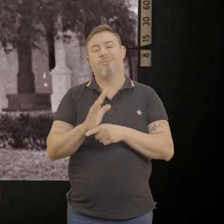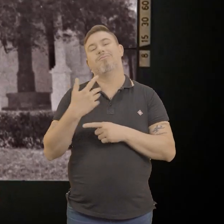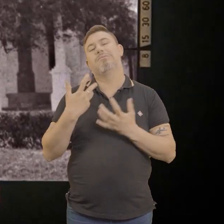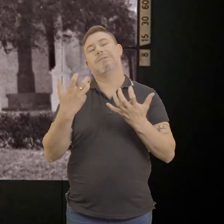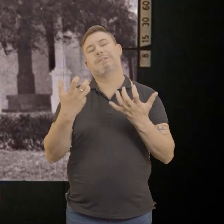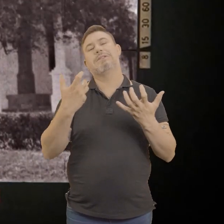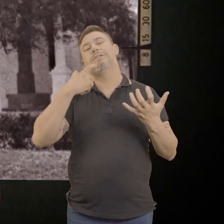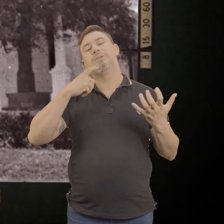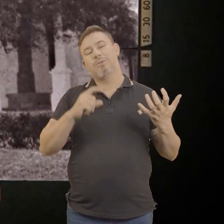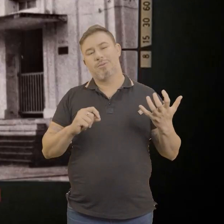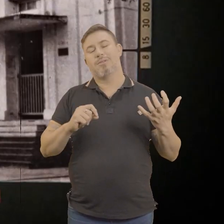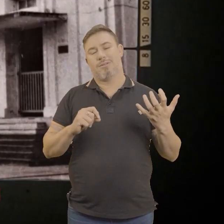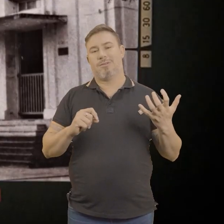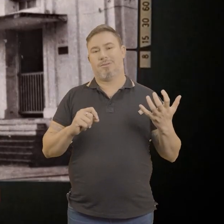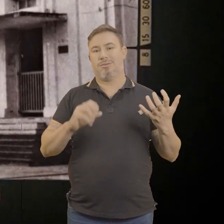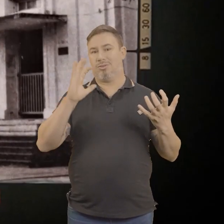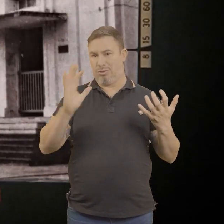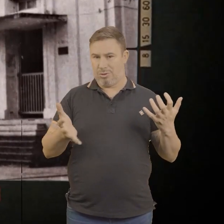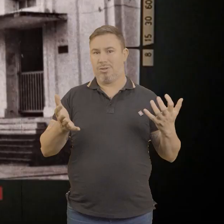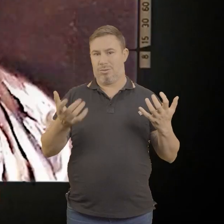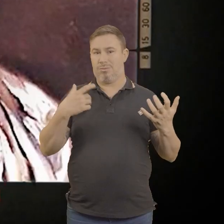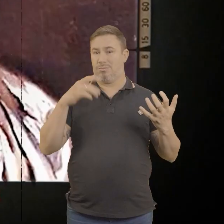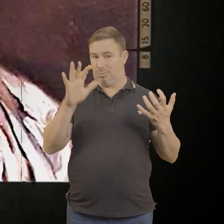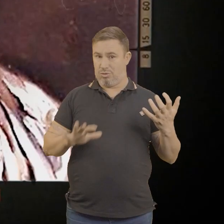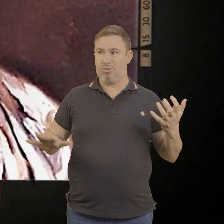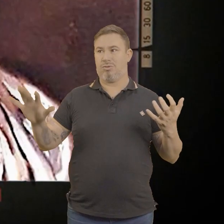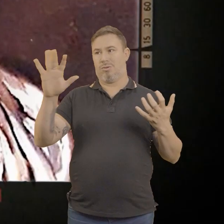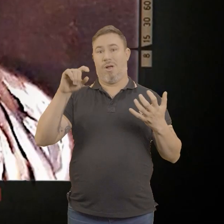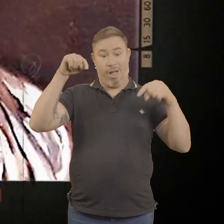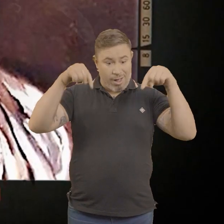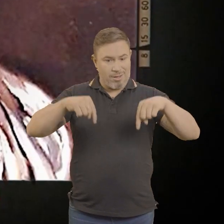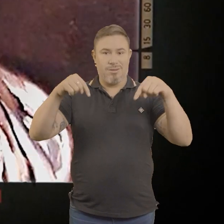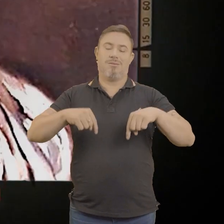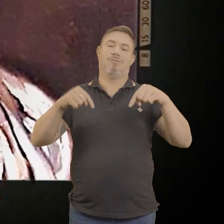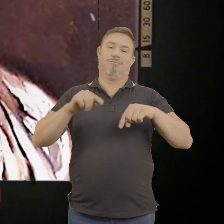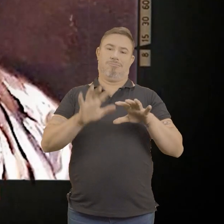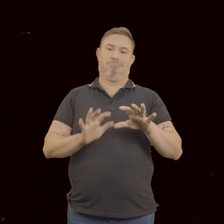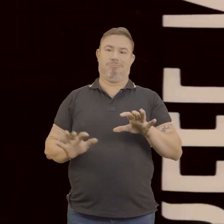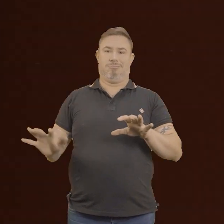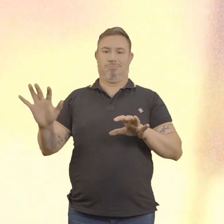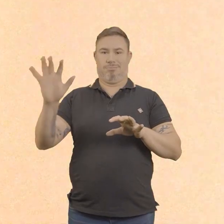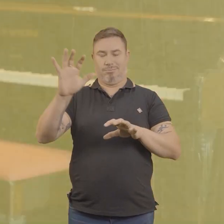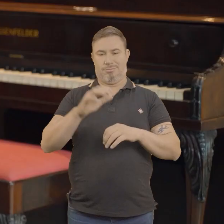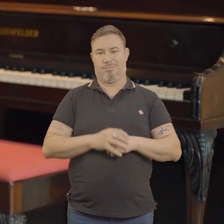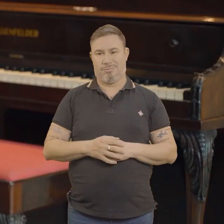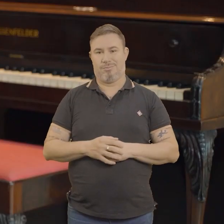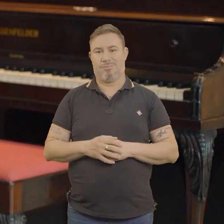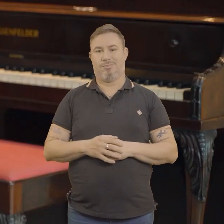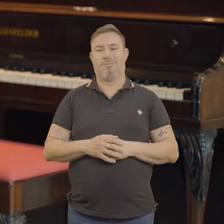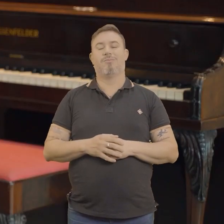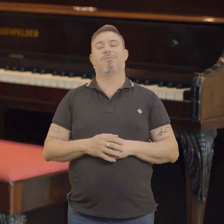teríamos de chegar ao universal pelo regional. por ocasião